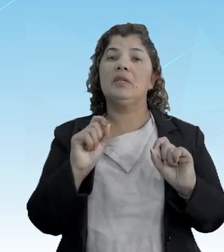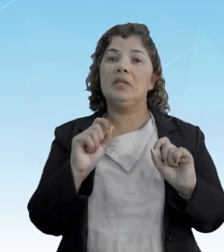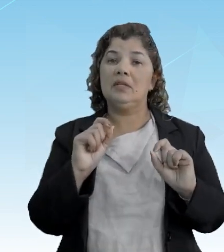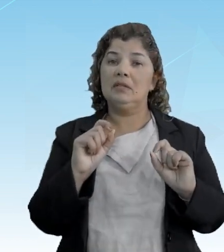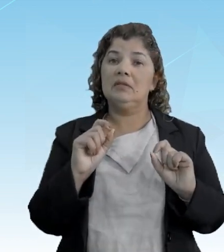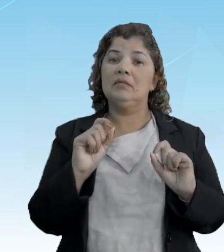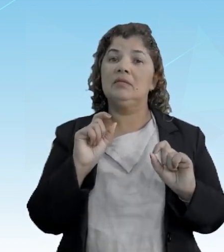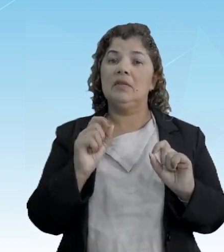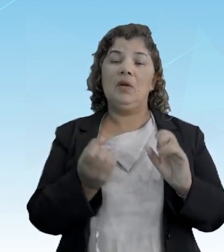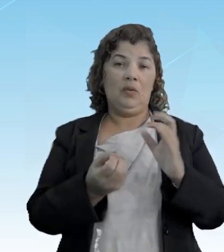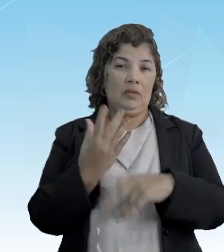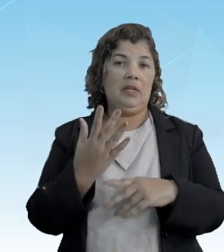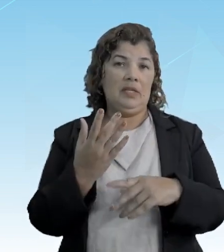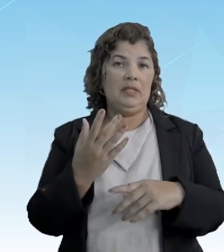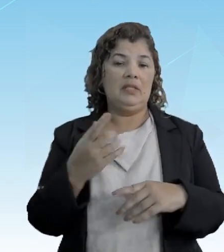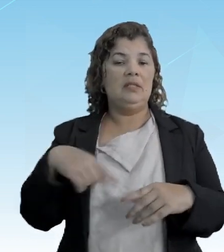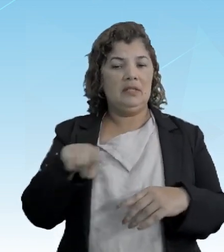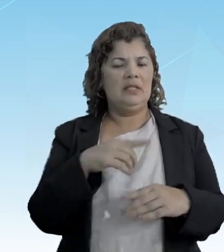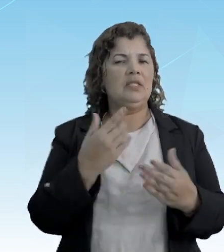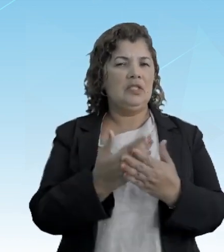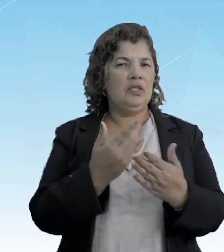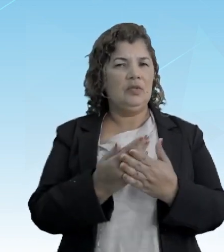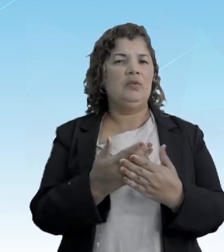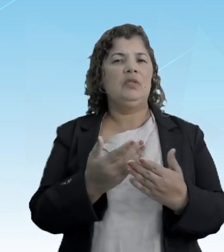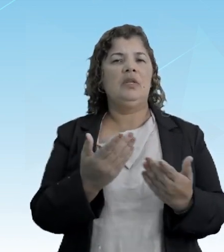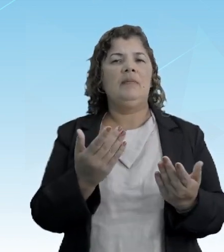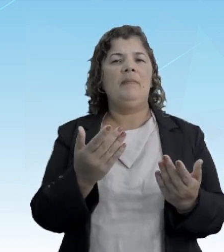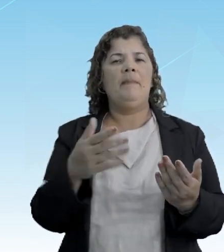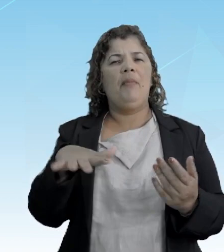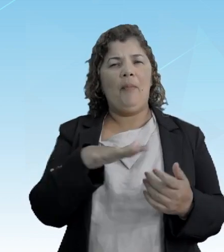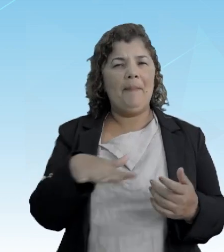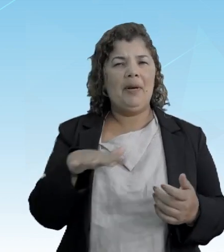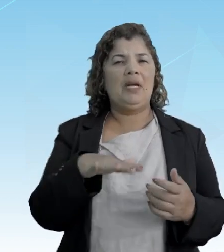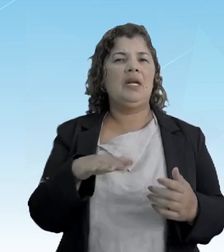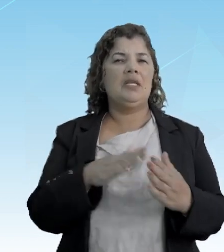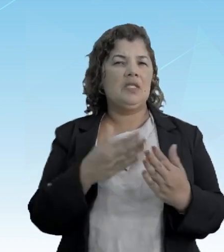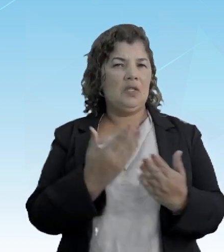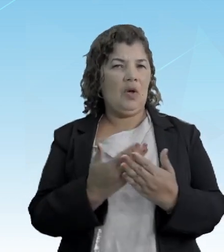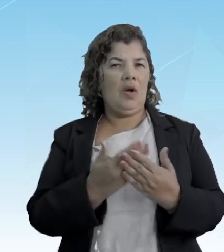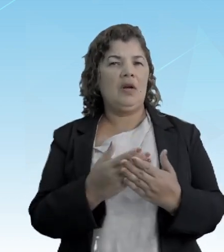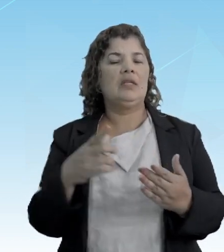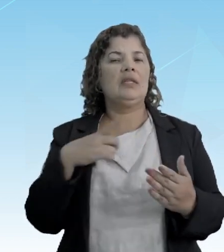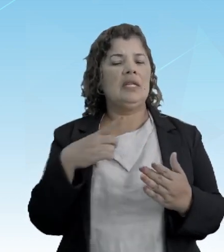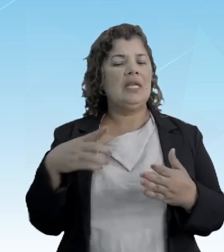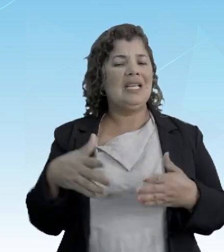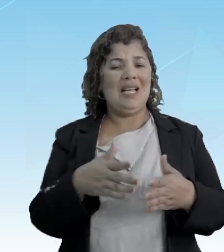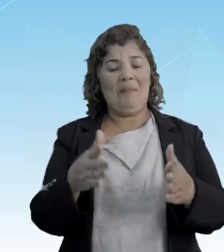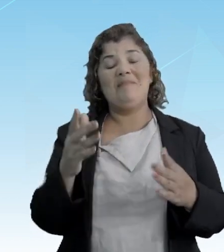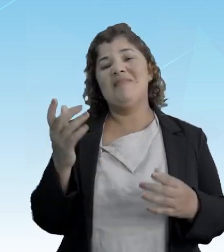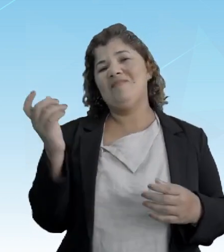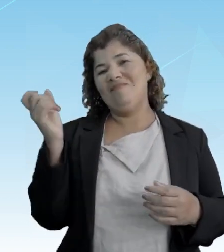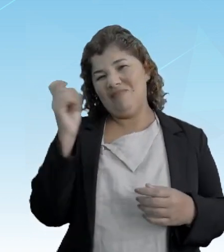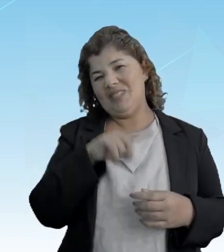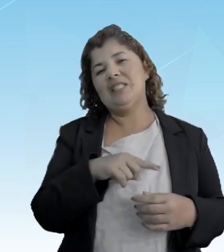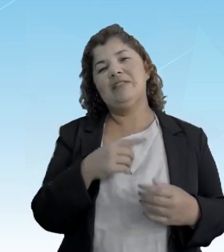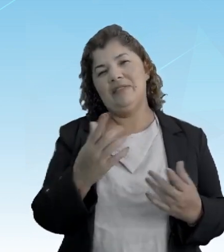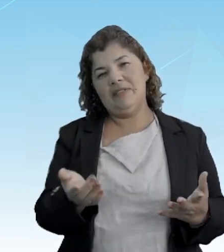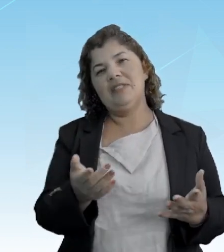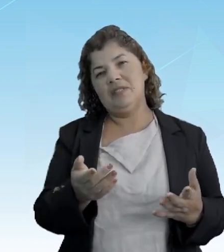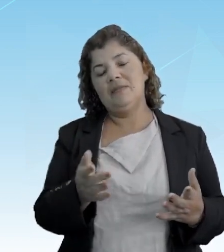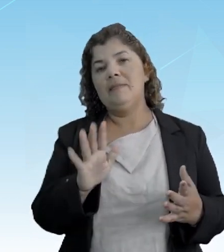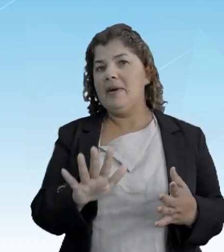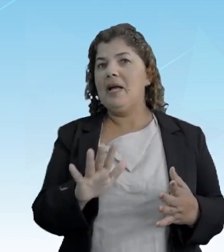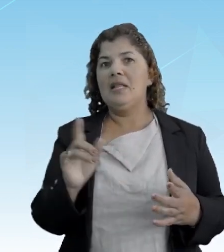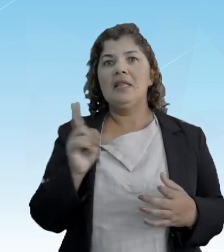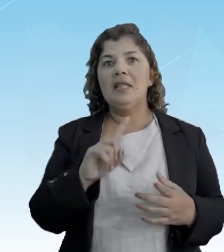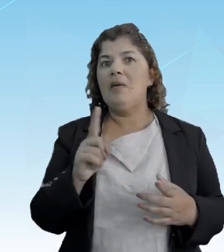temos que entender que nós, que estudamos em escola pública, nós temos um caminho muito mais difícil para traçar. Mas ele não é